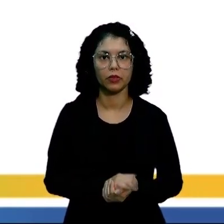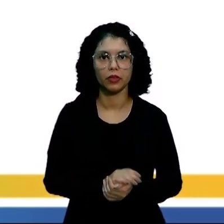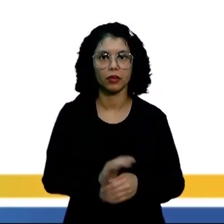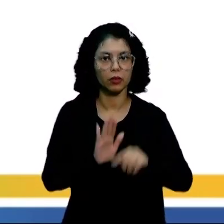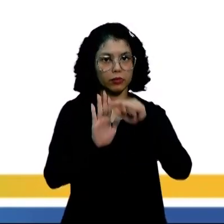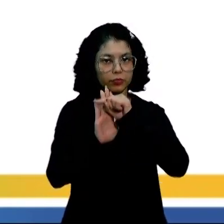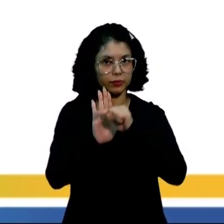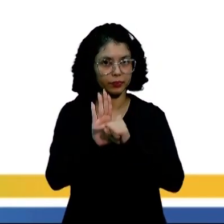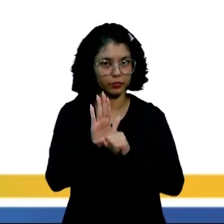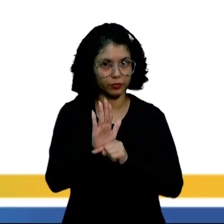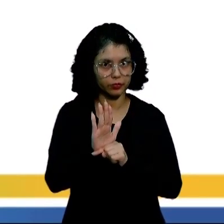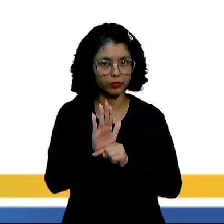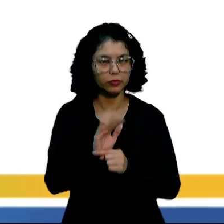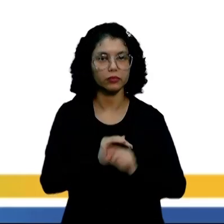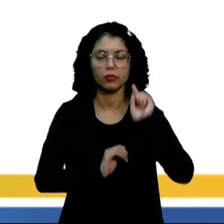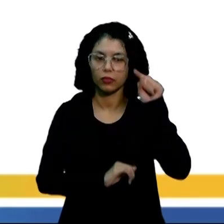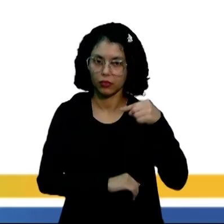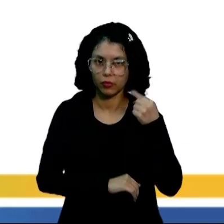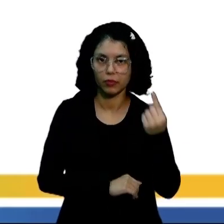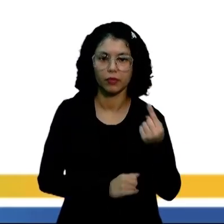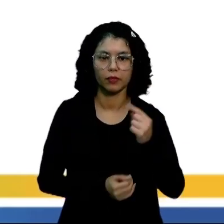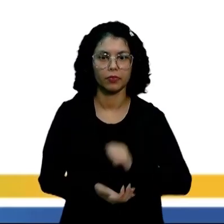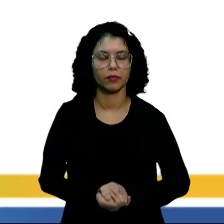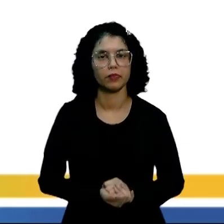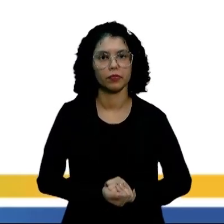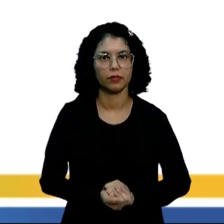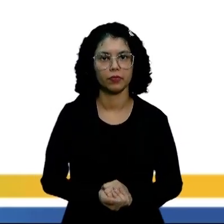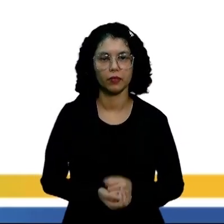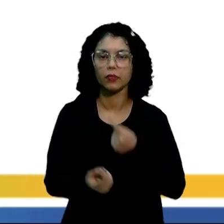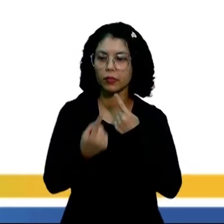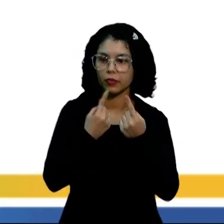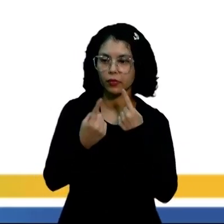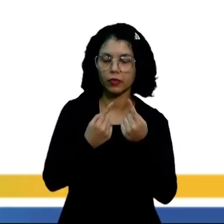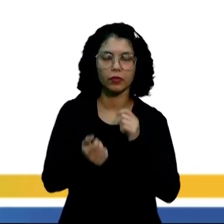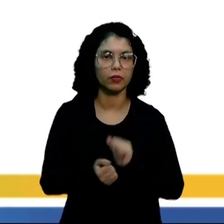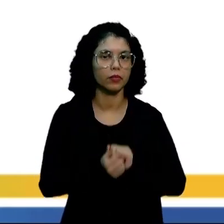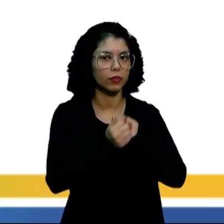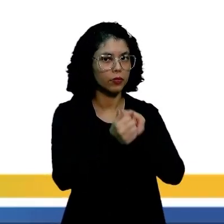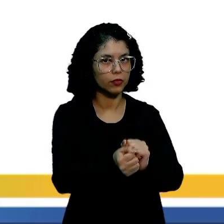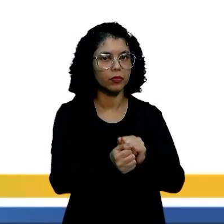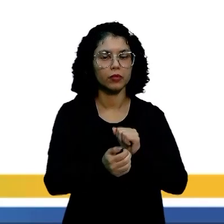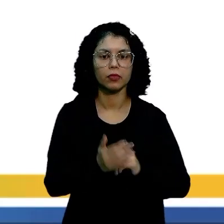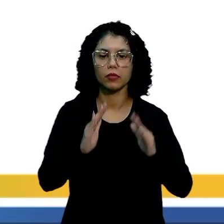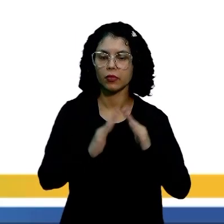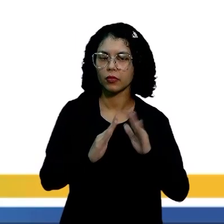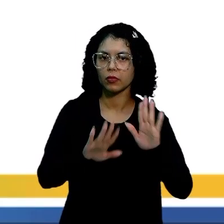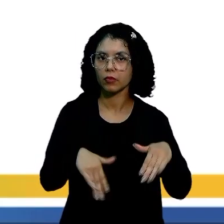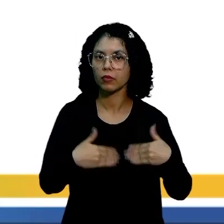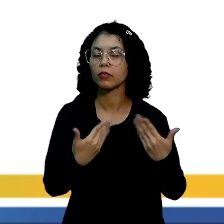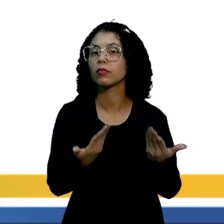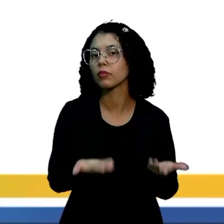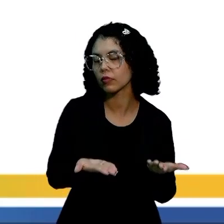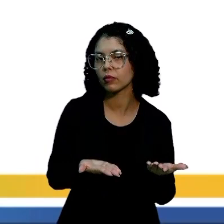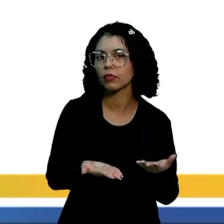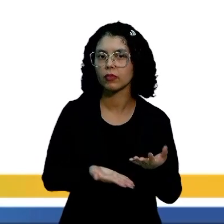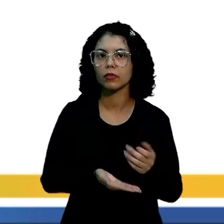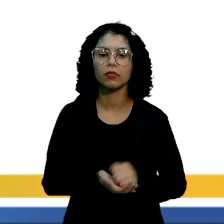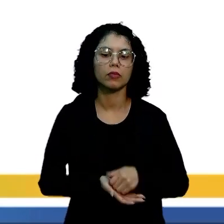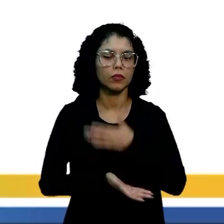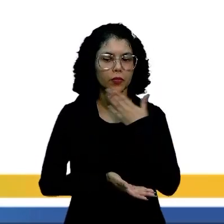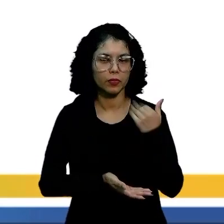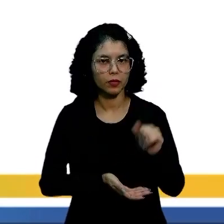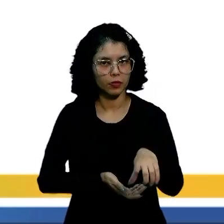as alternativas, logo em seguida nós vamos discutindo aí com vocês aí em casa qual seria a opção mais adequada